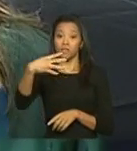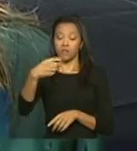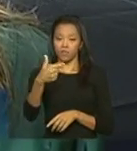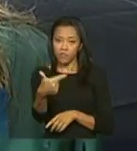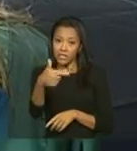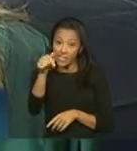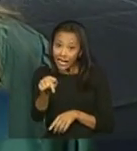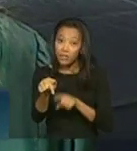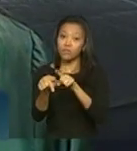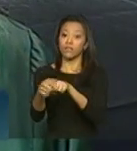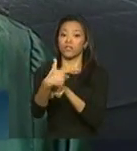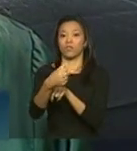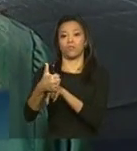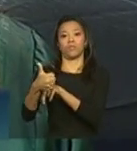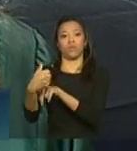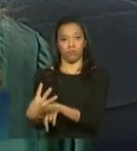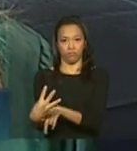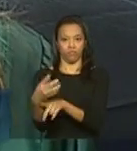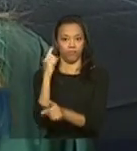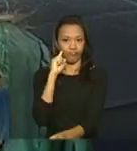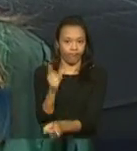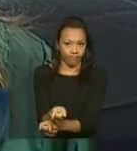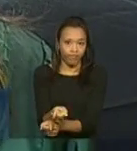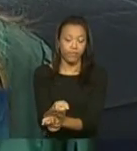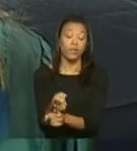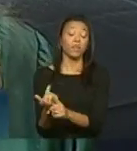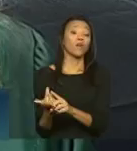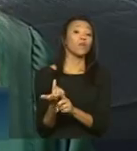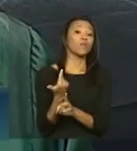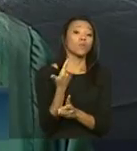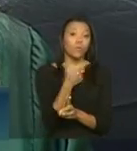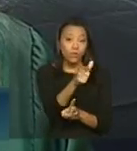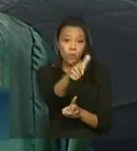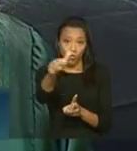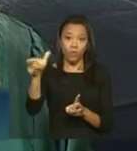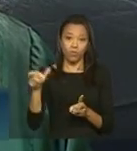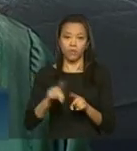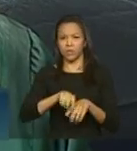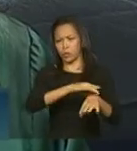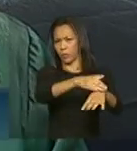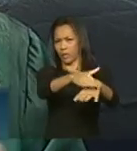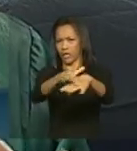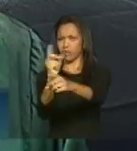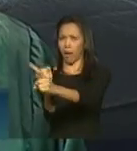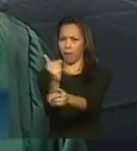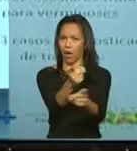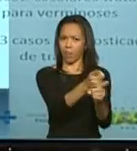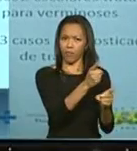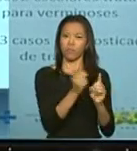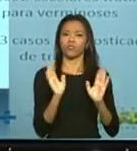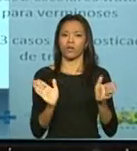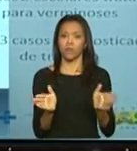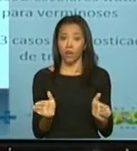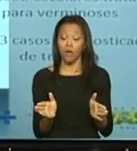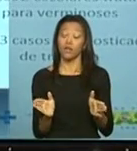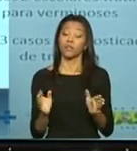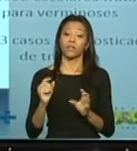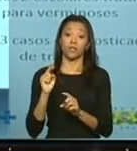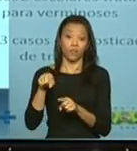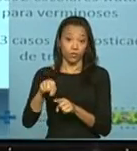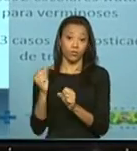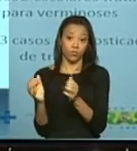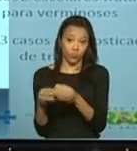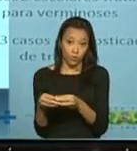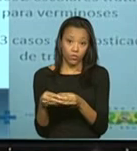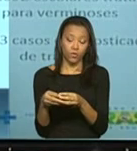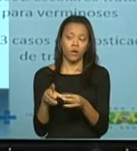427, num incremento bastante considerável. E os outros resultados em relação às outras doenças que foram feitas em conjunto com a hanseníase, o